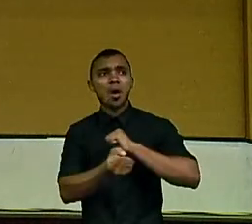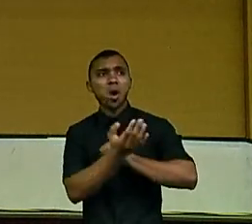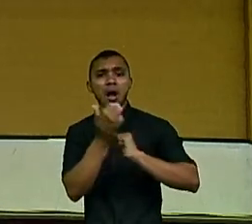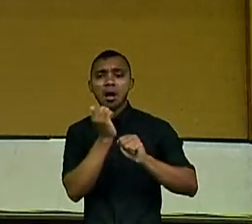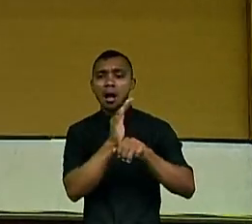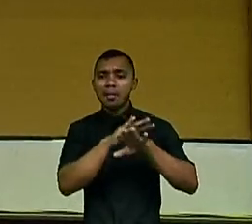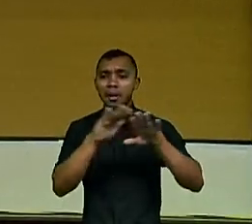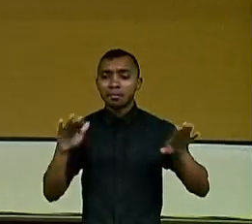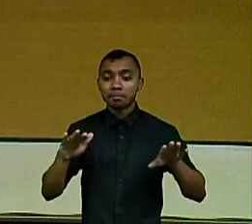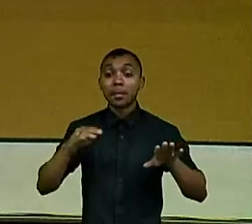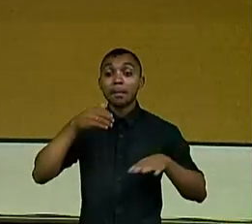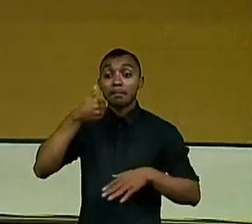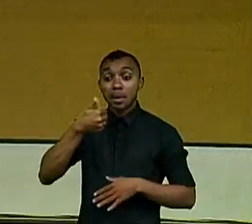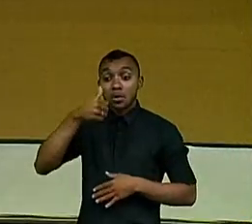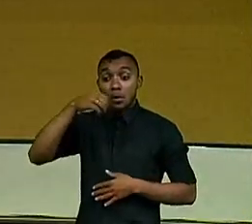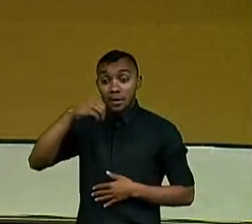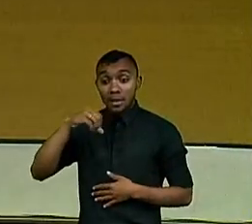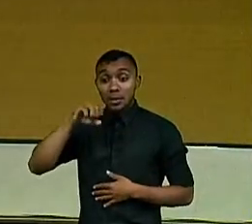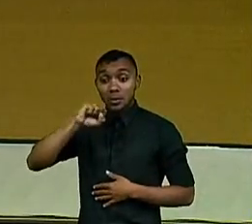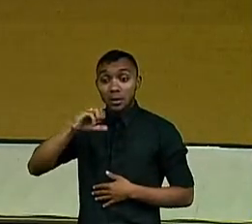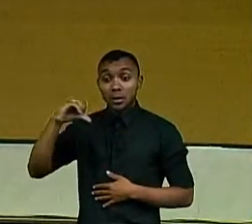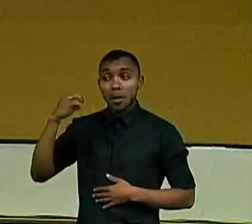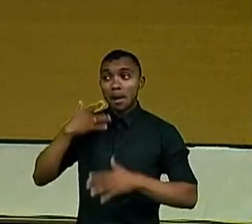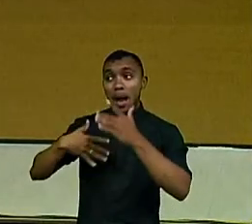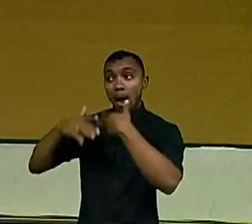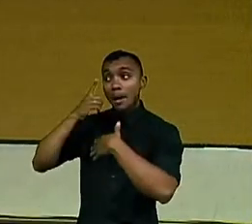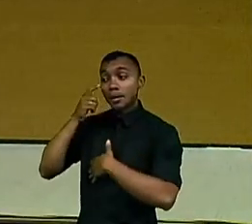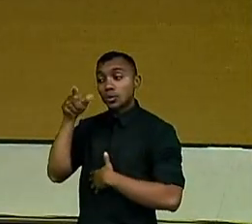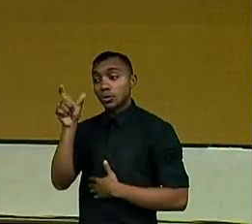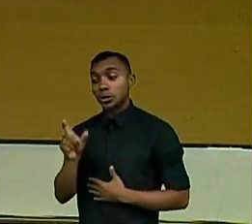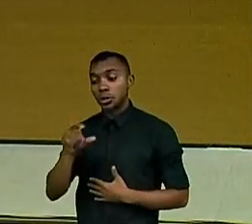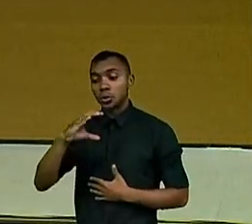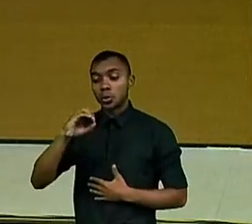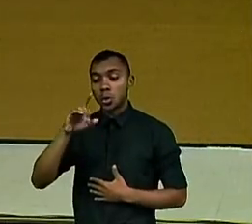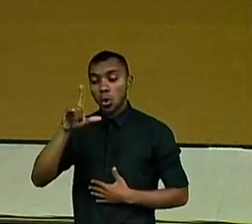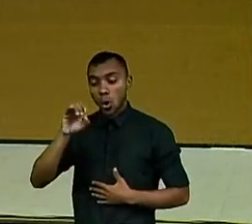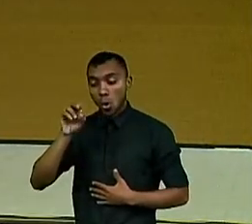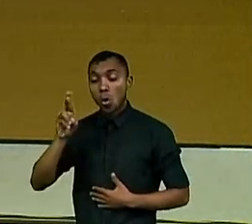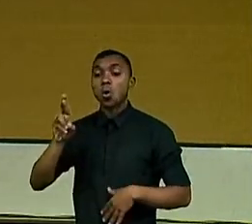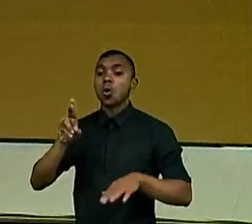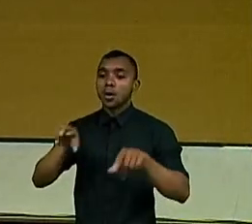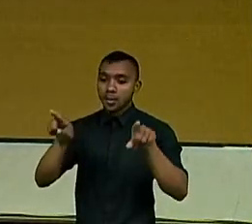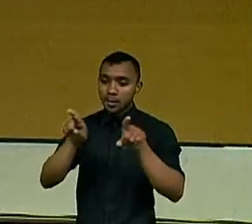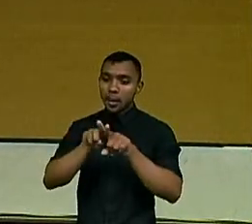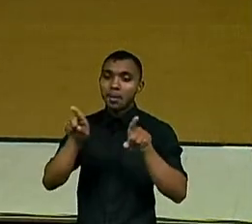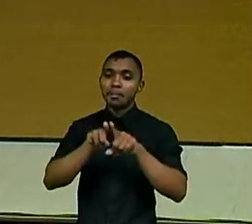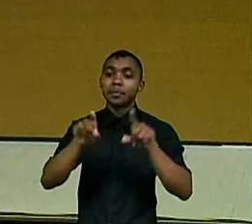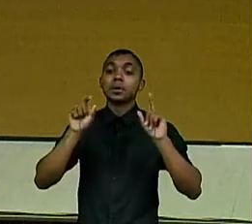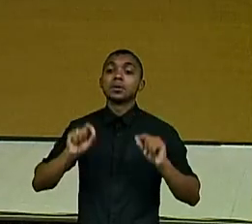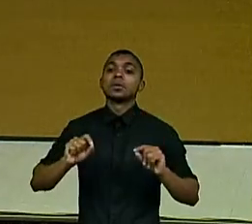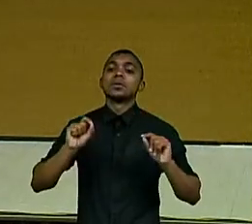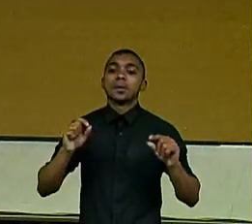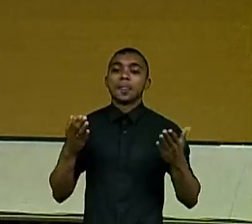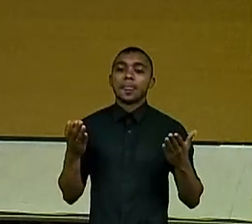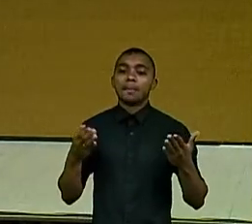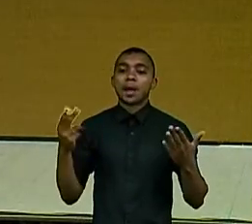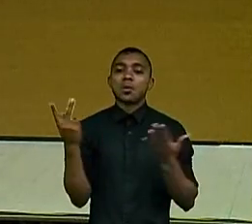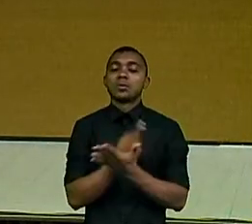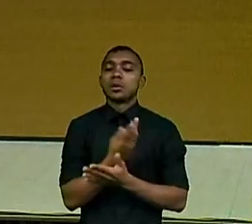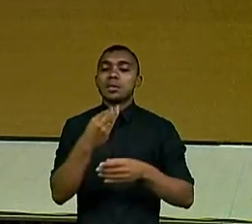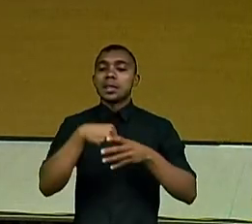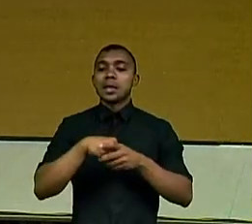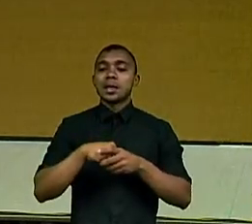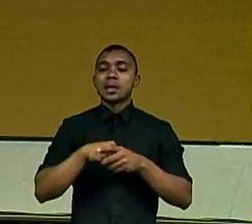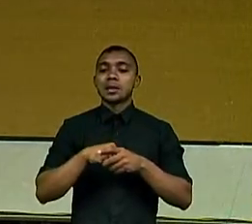1989 Fernando Collor de Mello também teve uma ascensão meteorica na sua carreira política